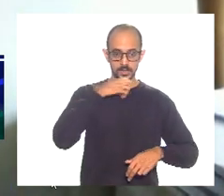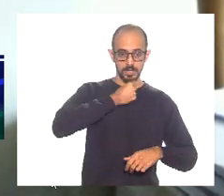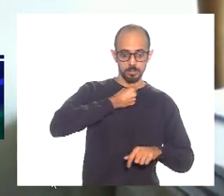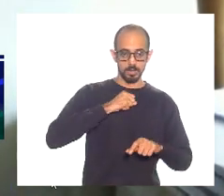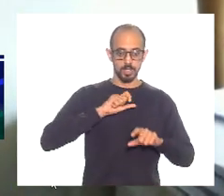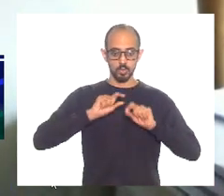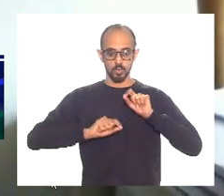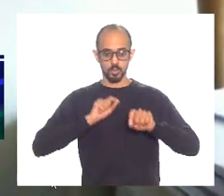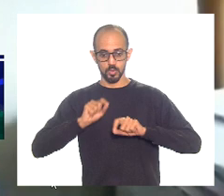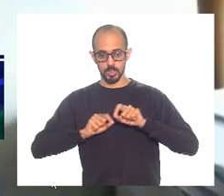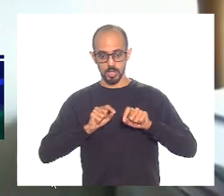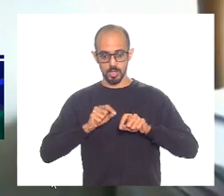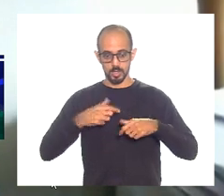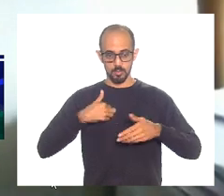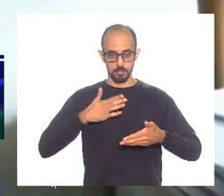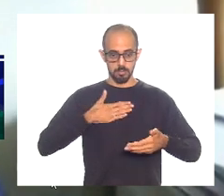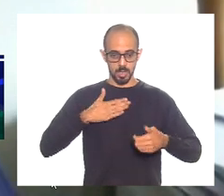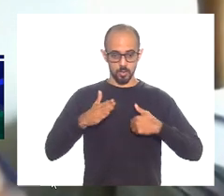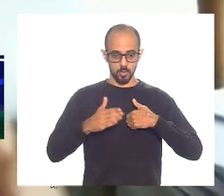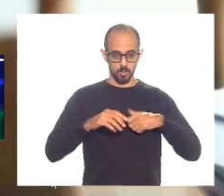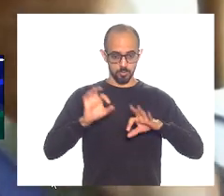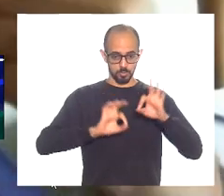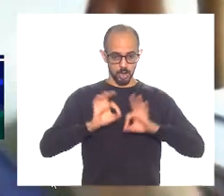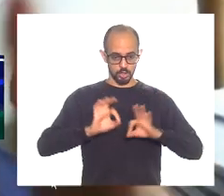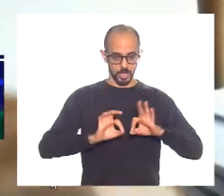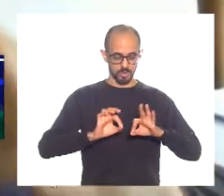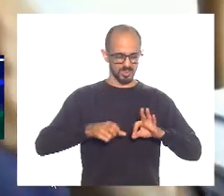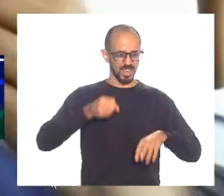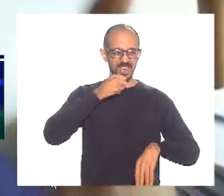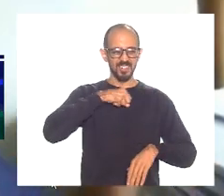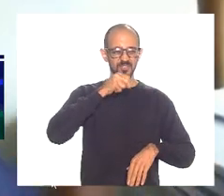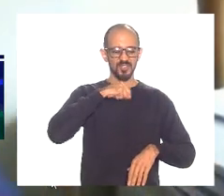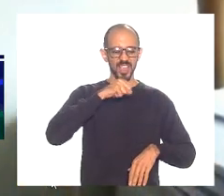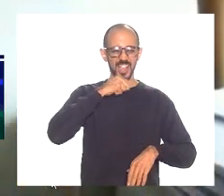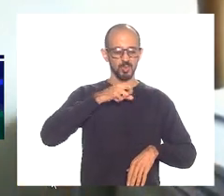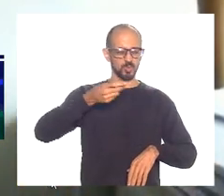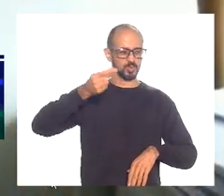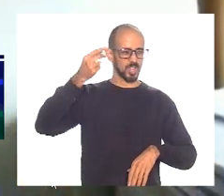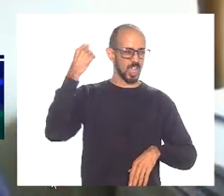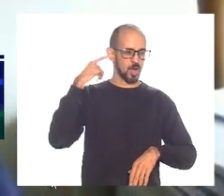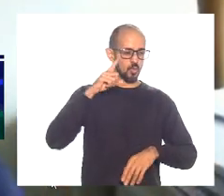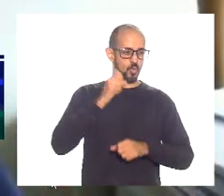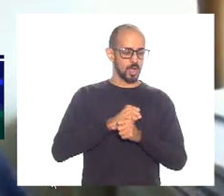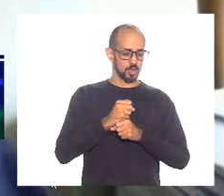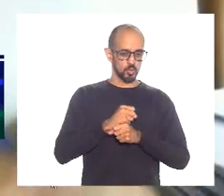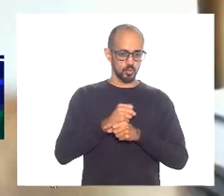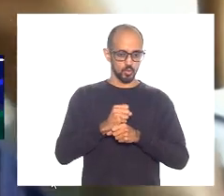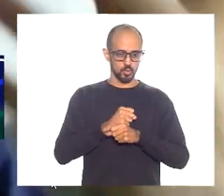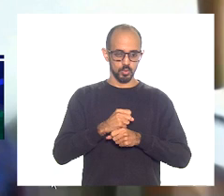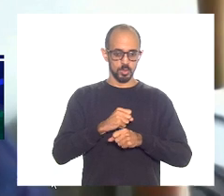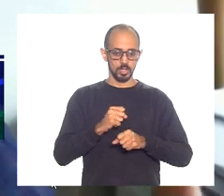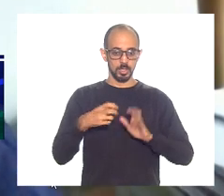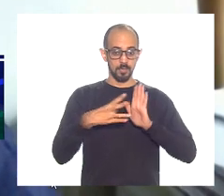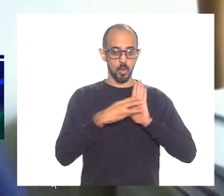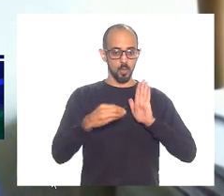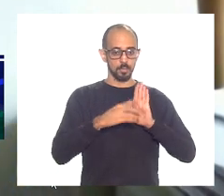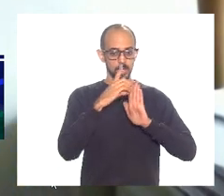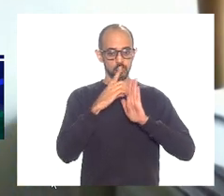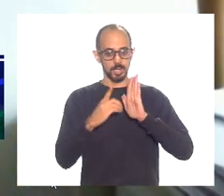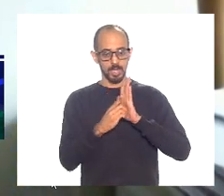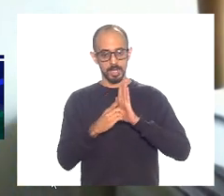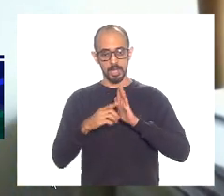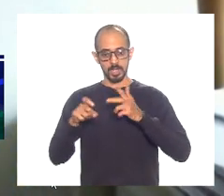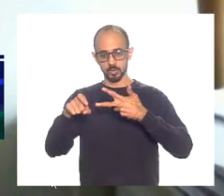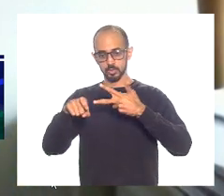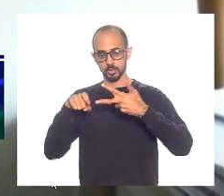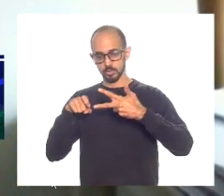que o meu projeto, que era muito antigo, já tinha mais de um ano, que reproduzia o decreto do Executivo